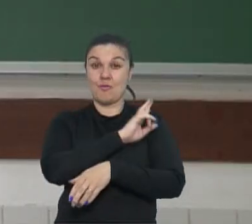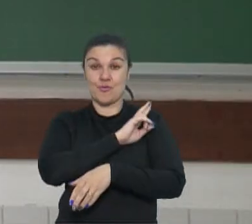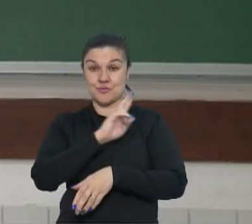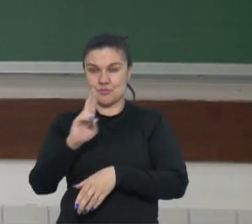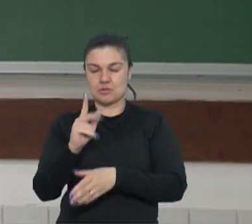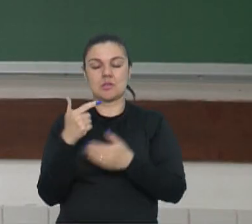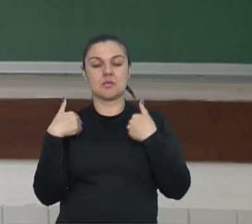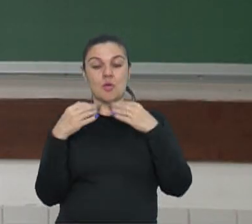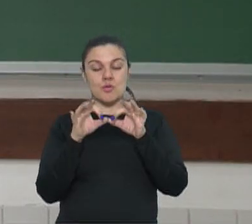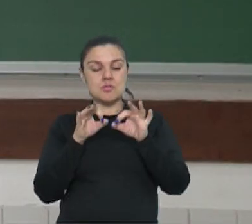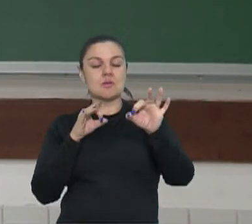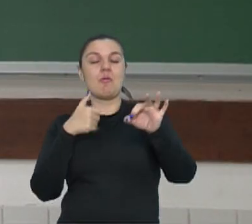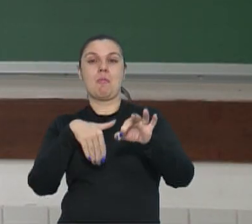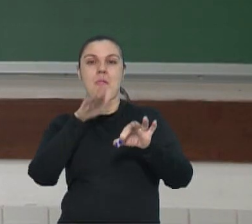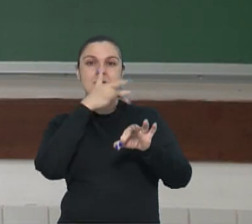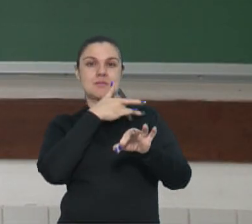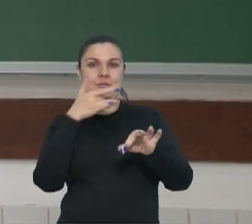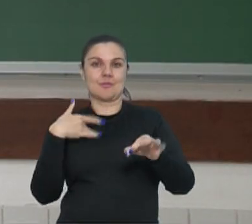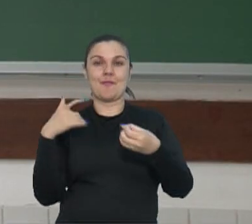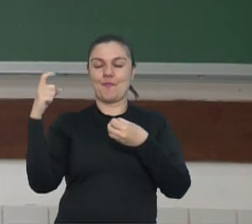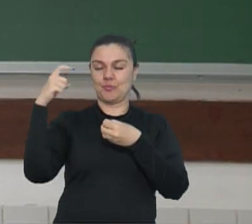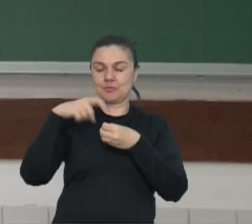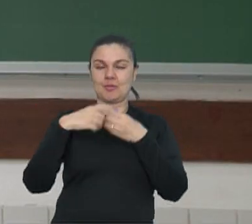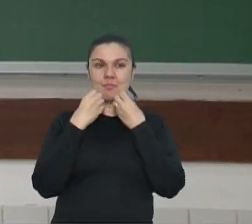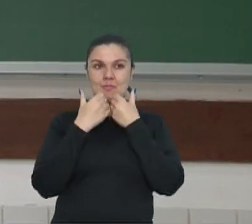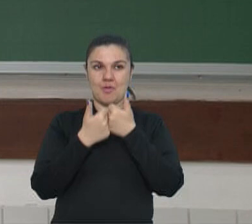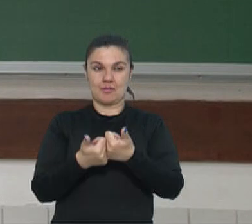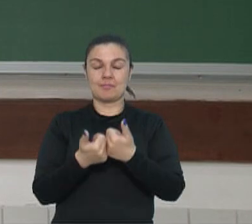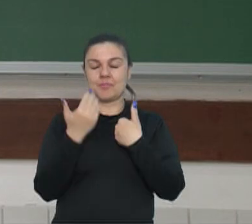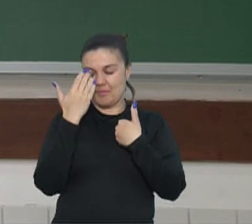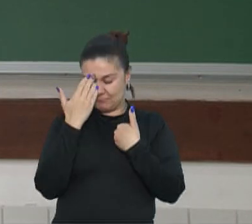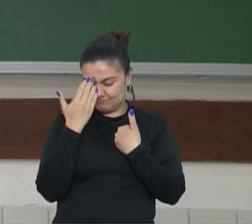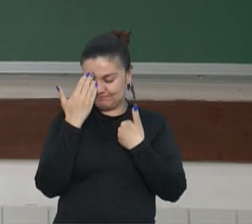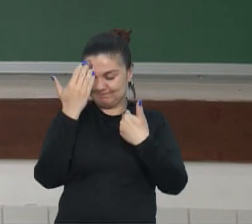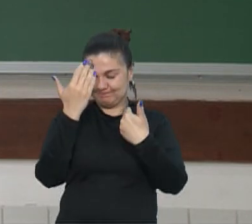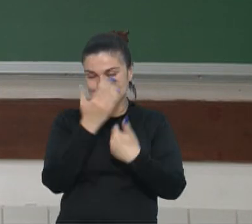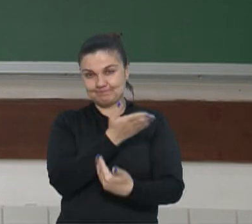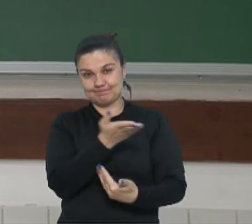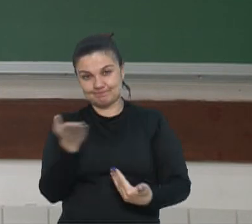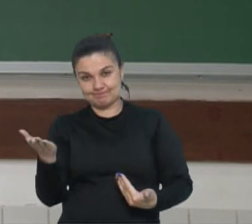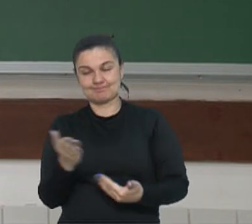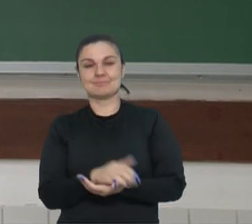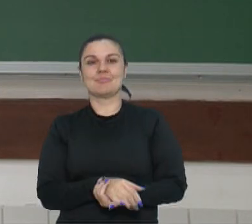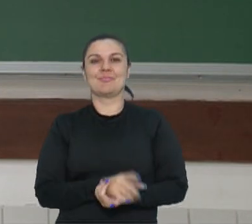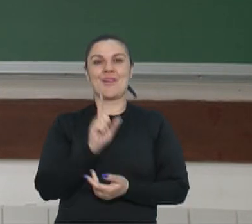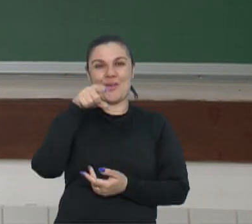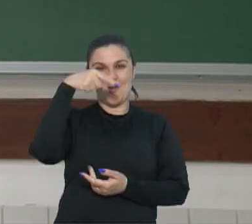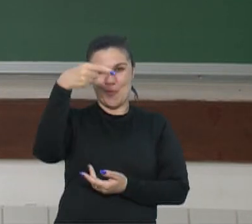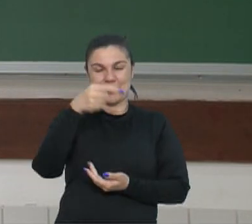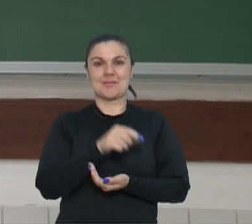de distanciamento vai ser mais saudável, voltaremos bem. Eu agradeço pela aula que vocês acompanharam